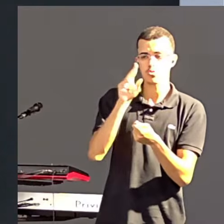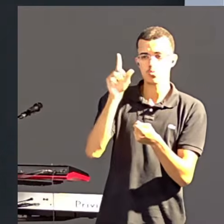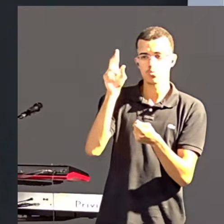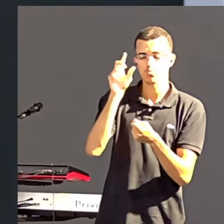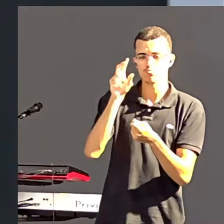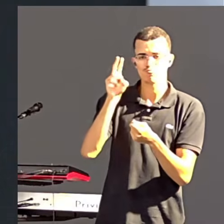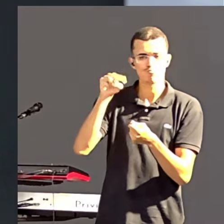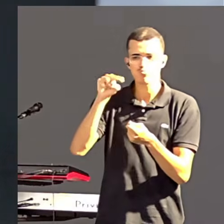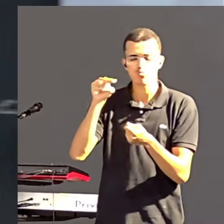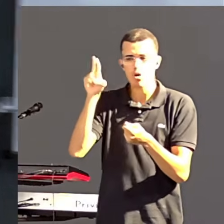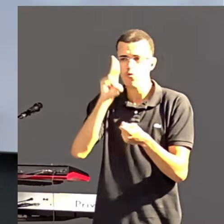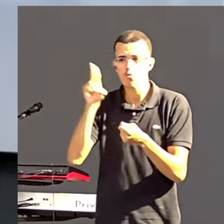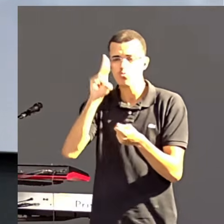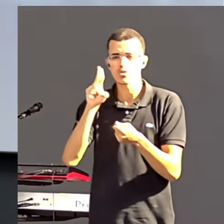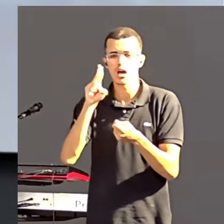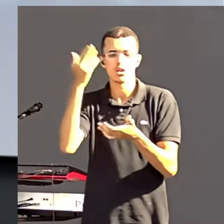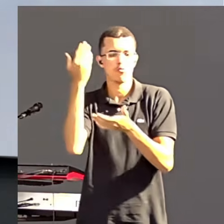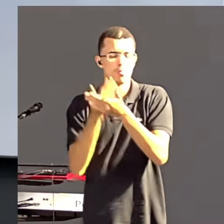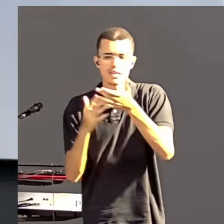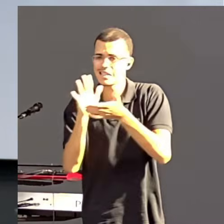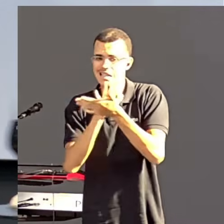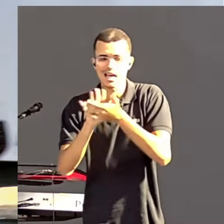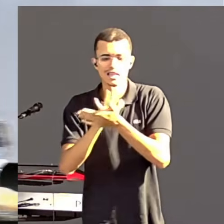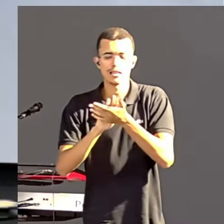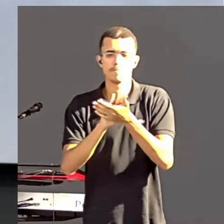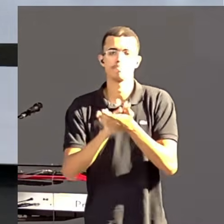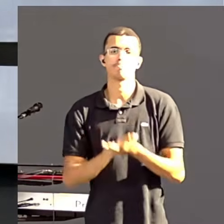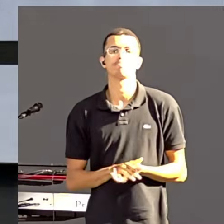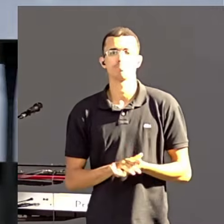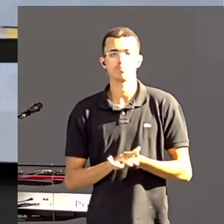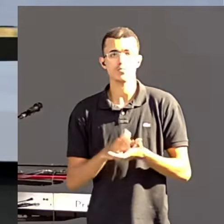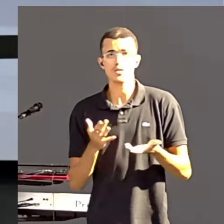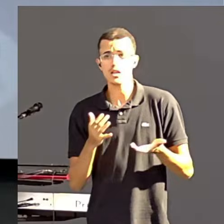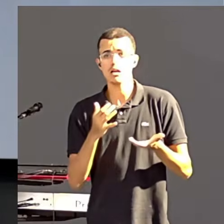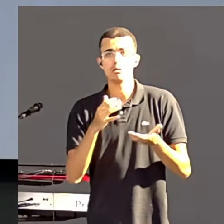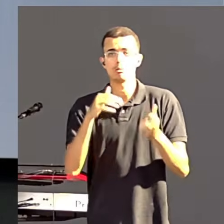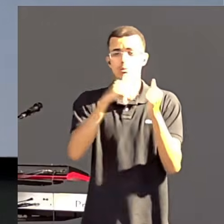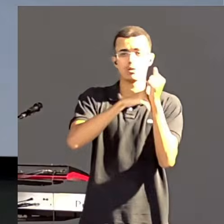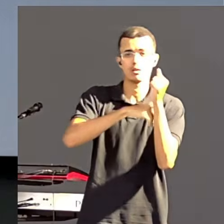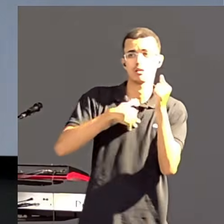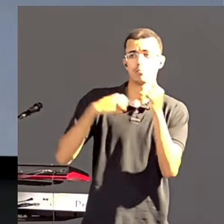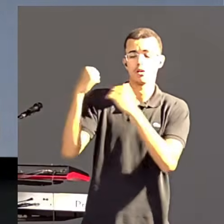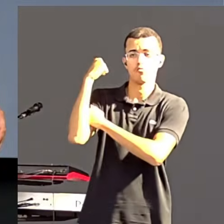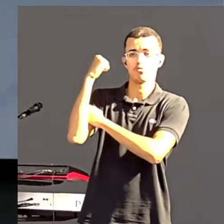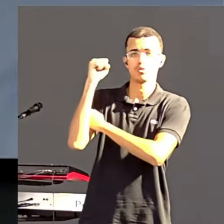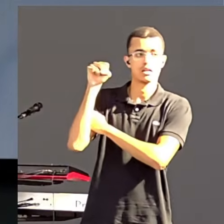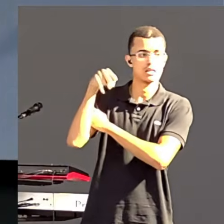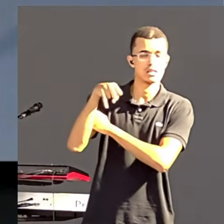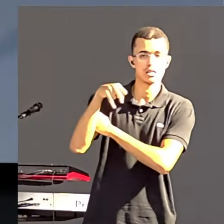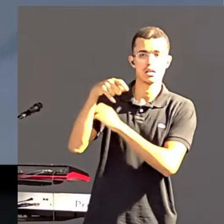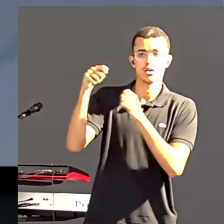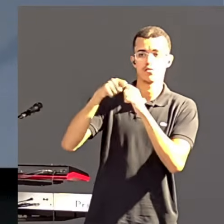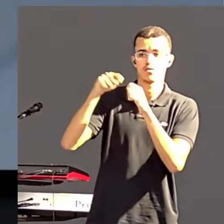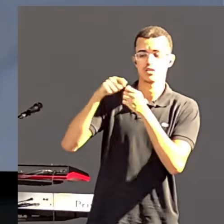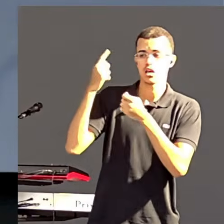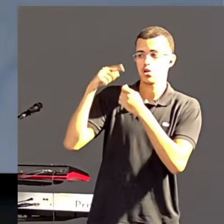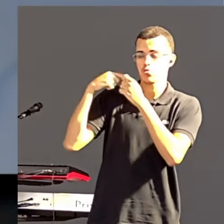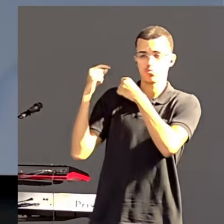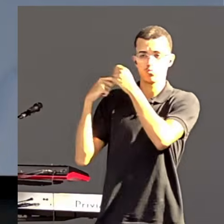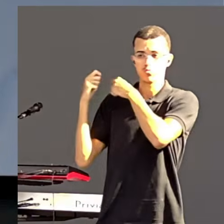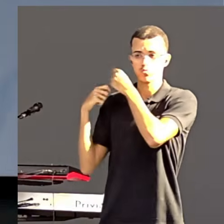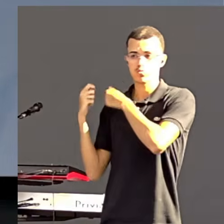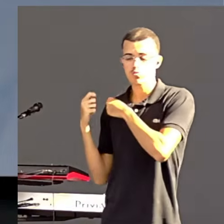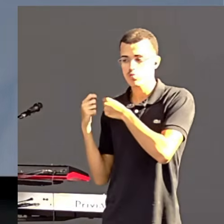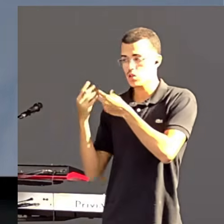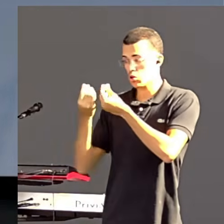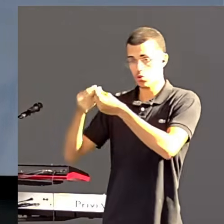usadas, eu vou perder minha força. Nada. O segredo da minha força é que se fizer trança no meu cabelo, colocar umas